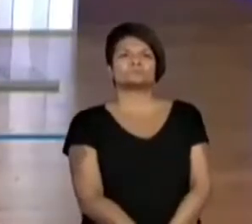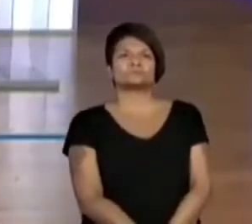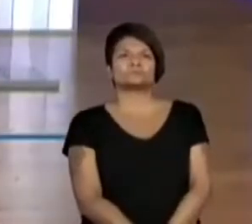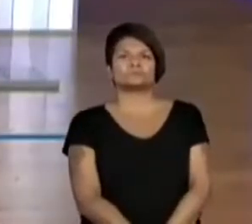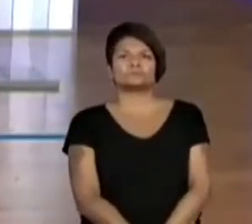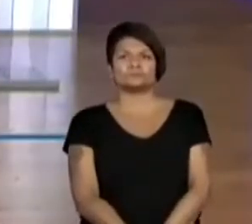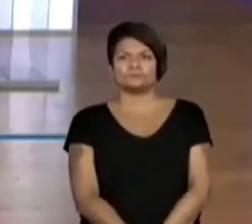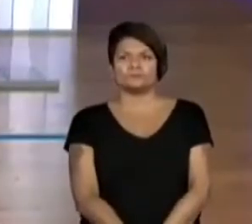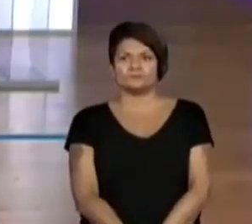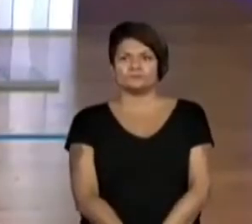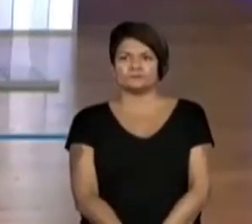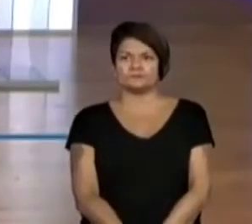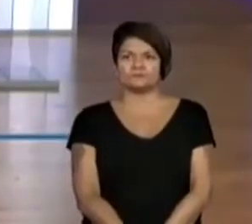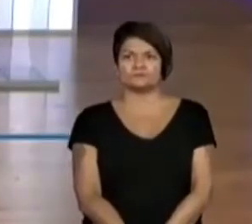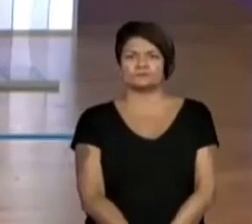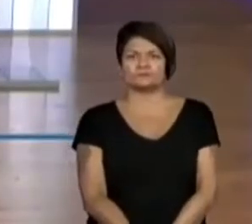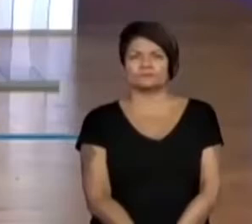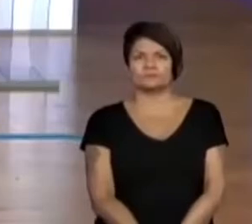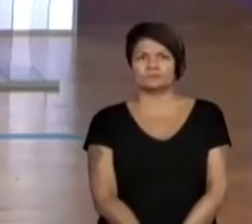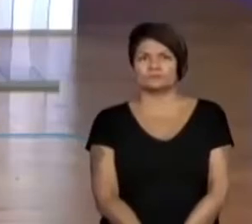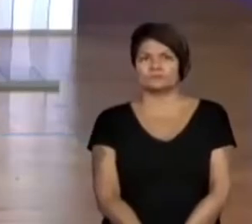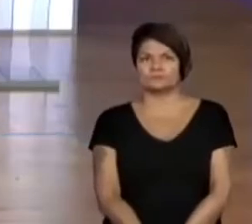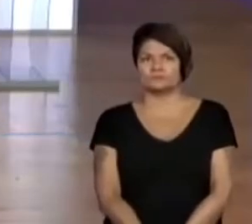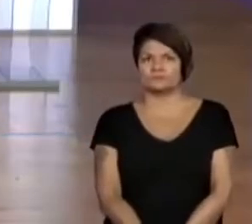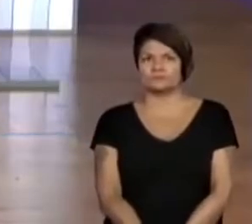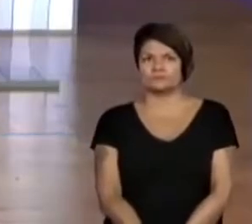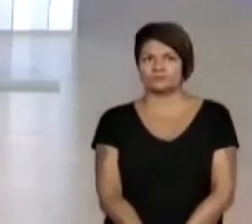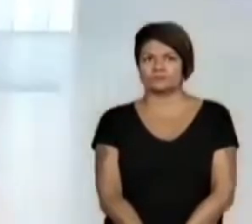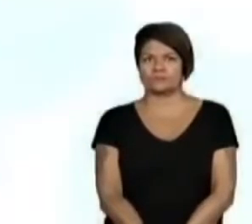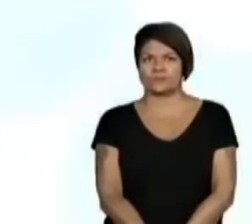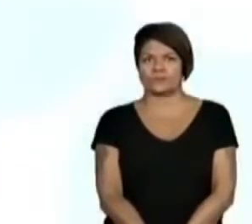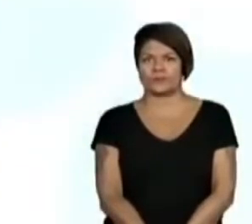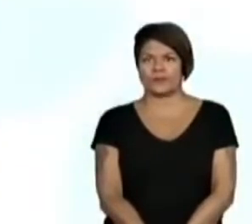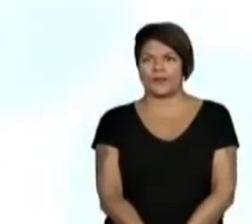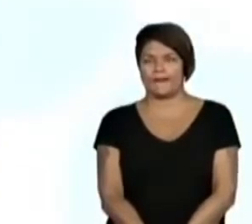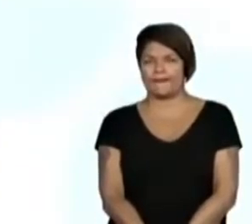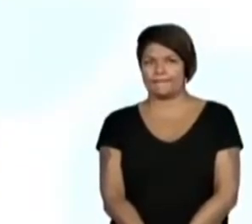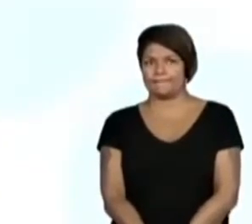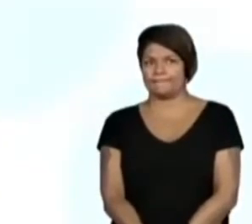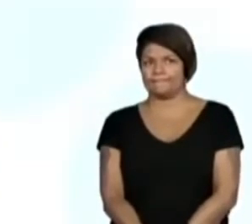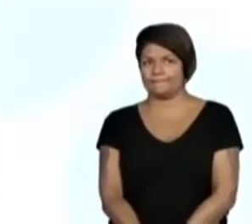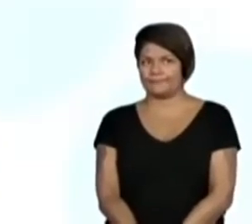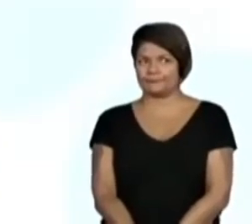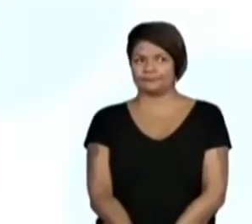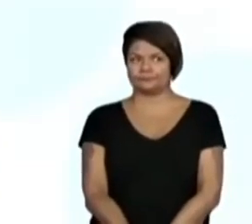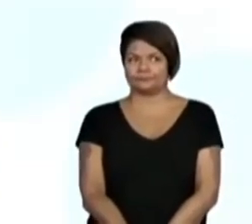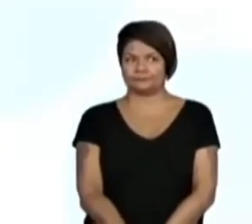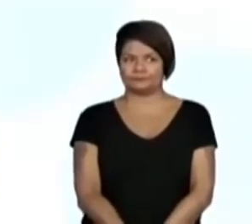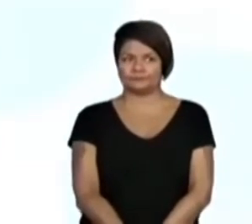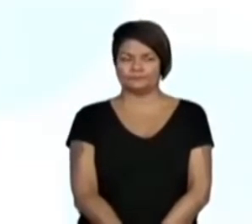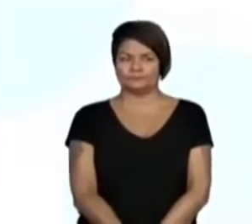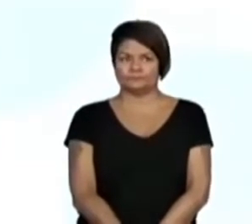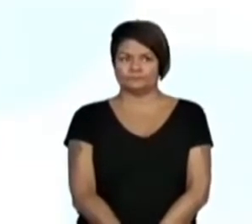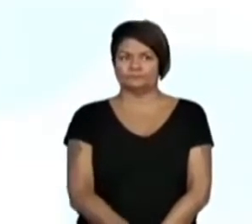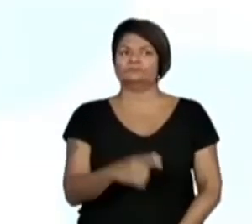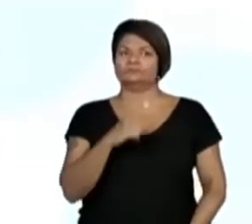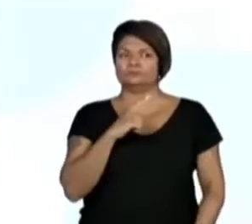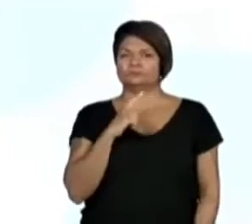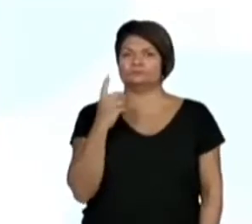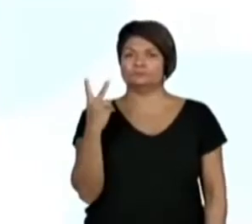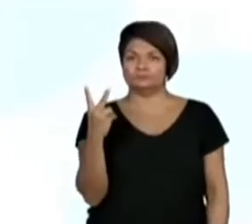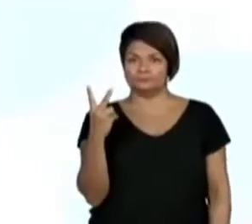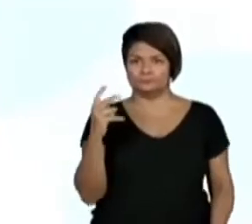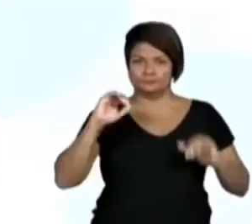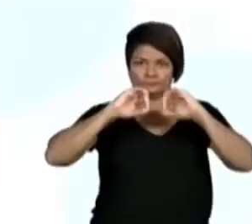lendo, eu vou aproveitar, vou pegar uma caneta. Então, nós vimos que tem duas parlendas, uma de cada